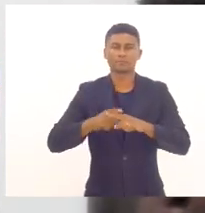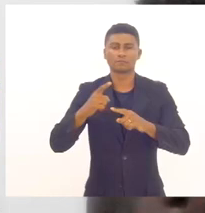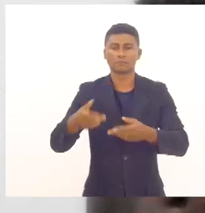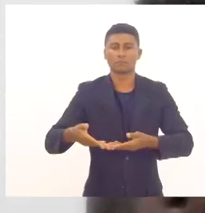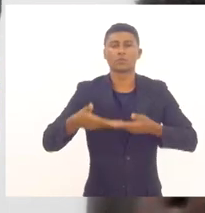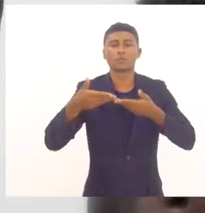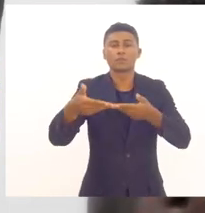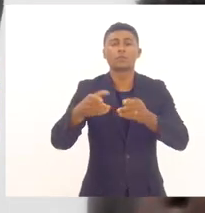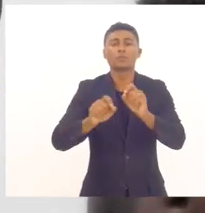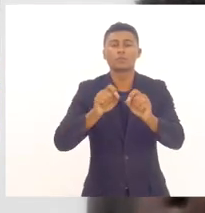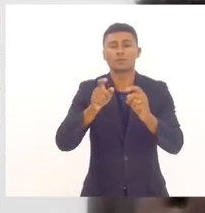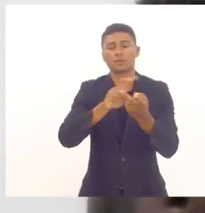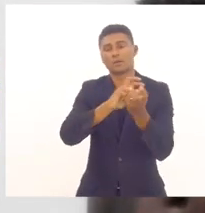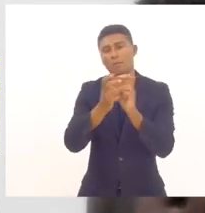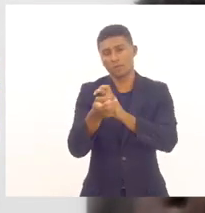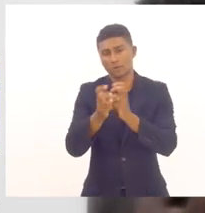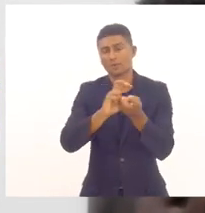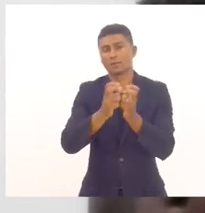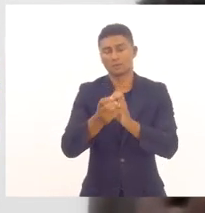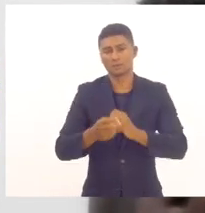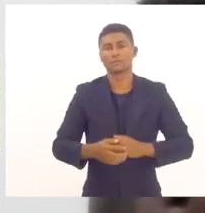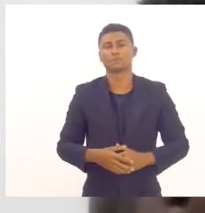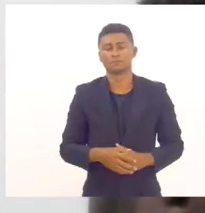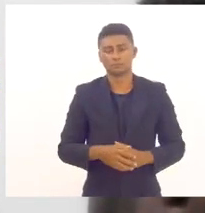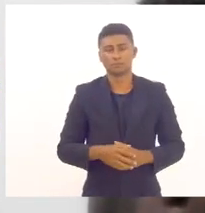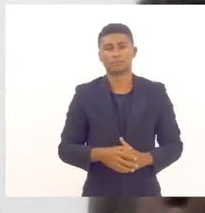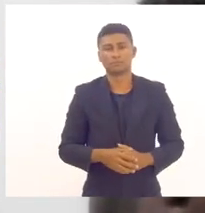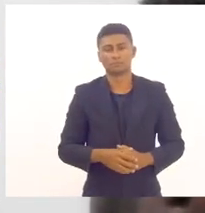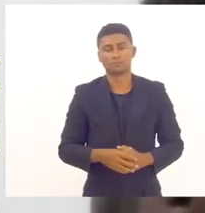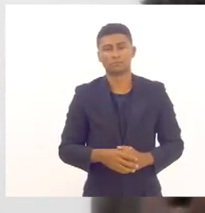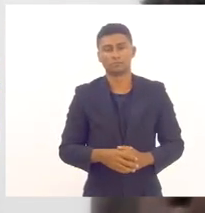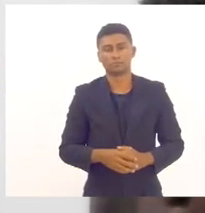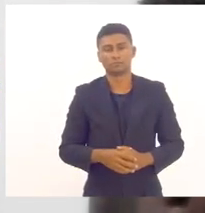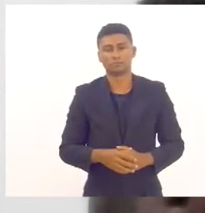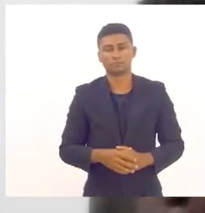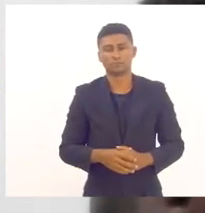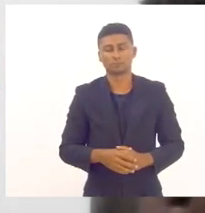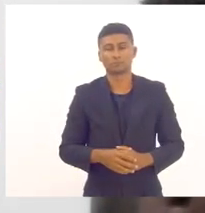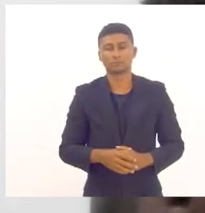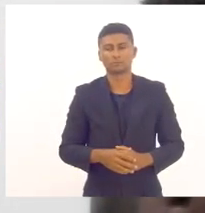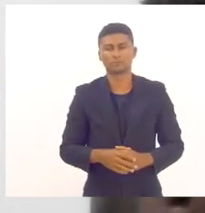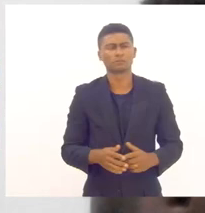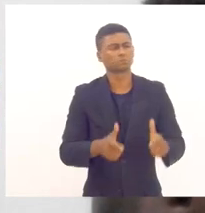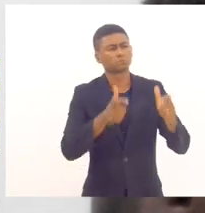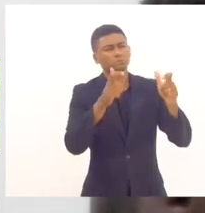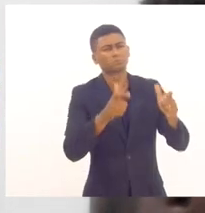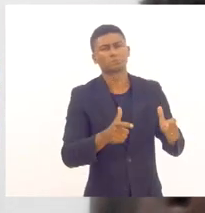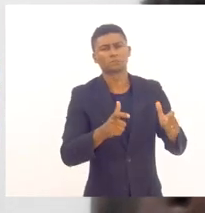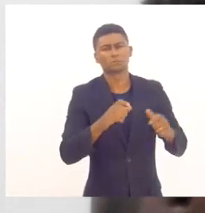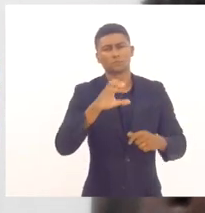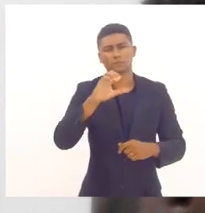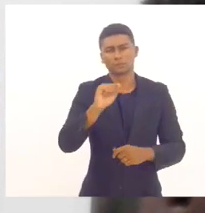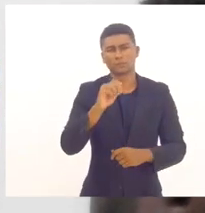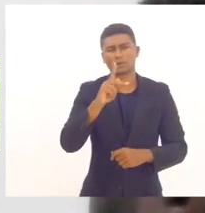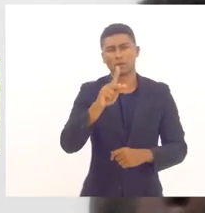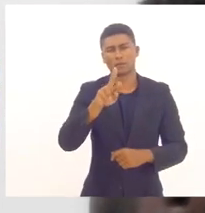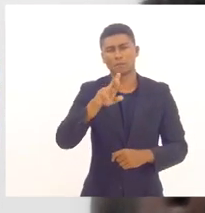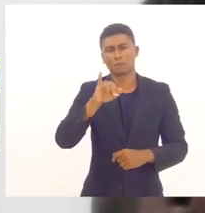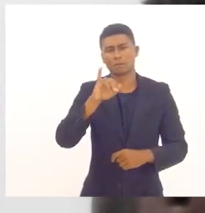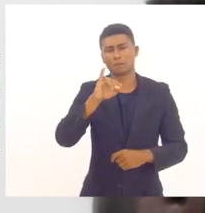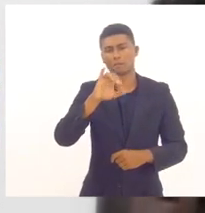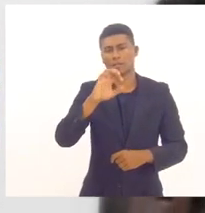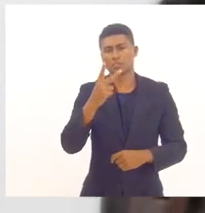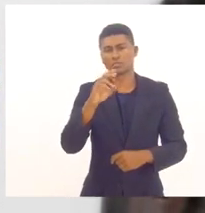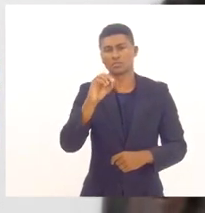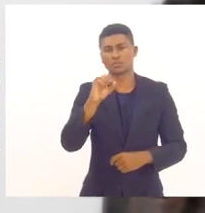fazer capoeira. Ele me convidou para fazer a capoeira na Caprichosa de Pilares, de 1998. A capoeira